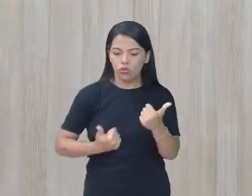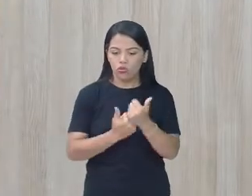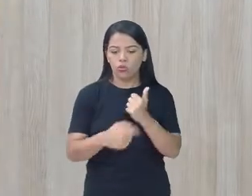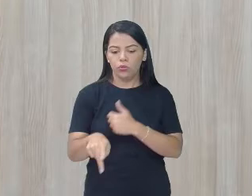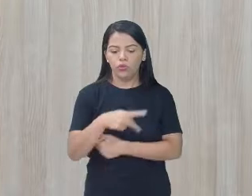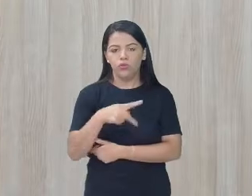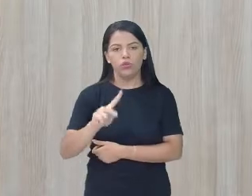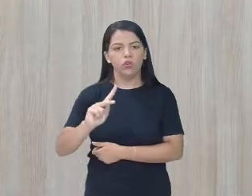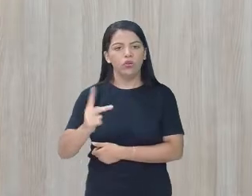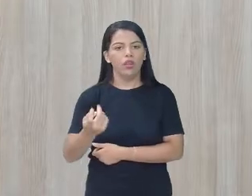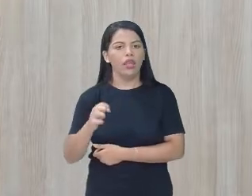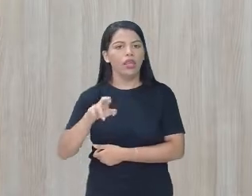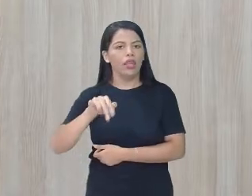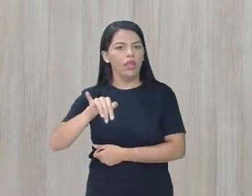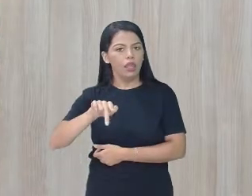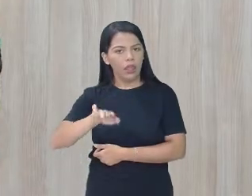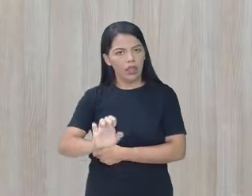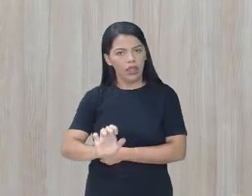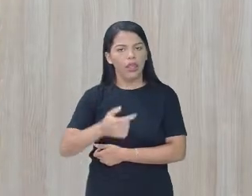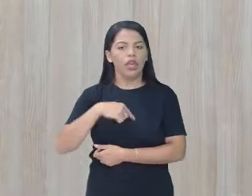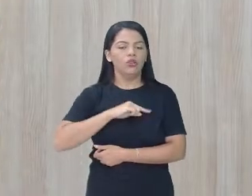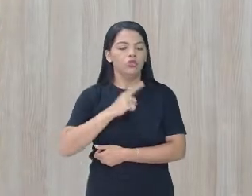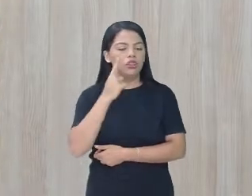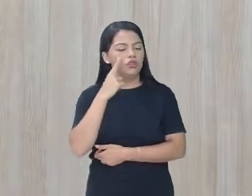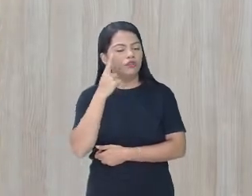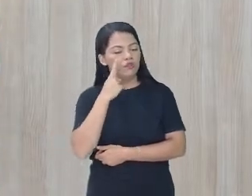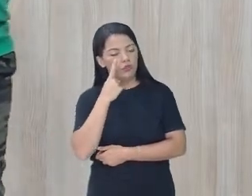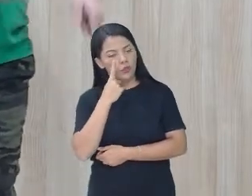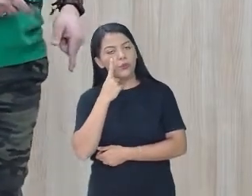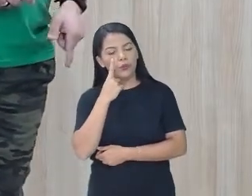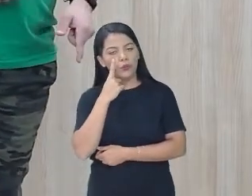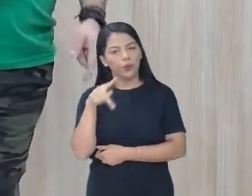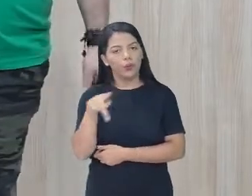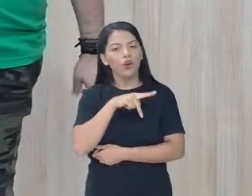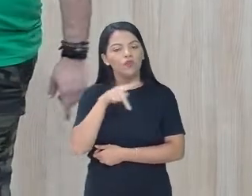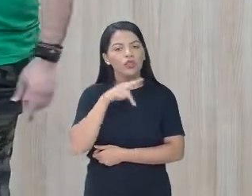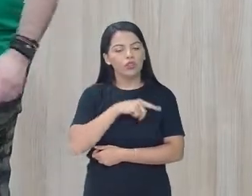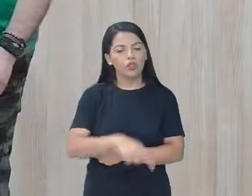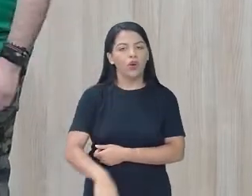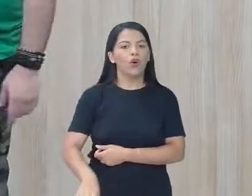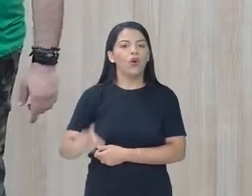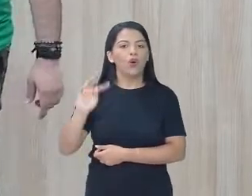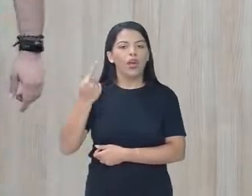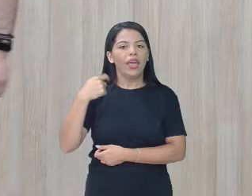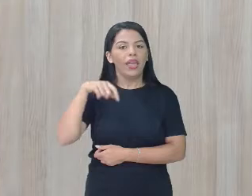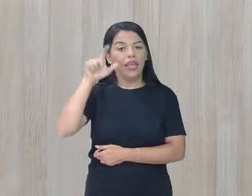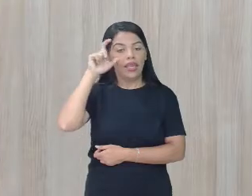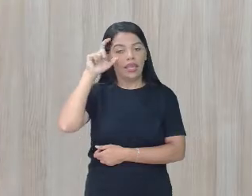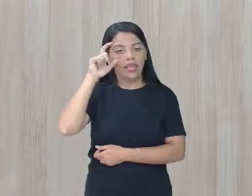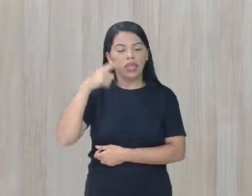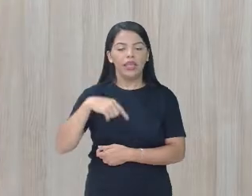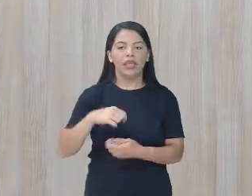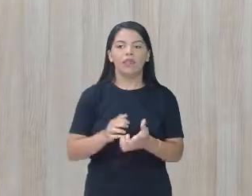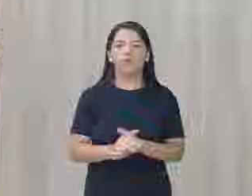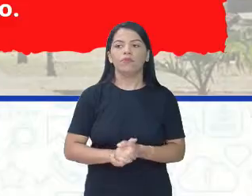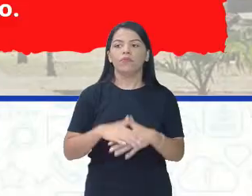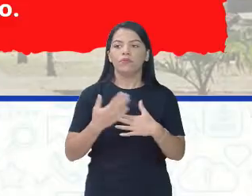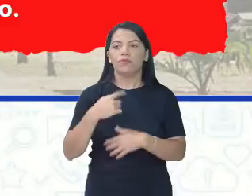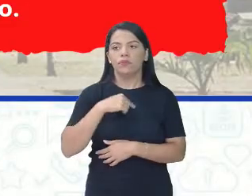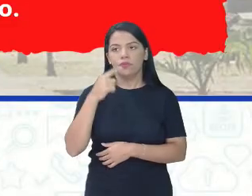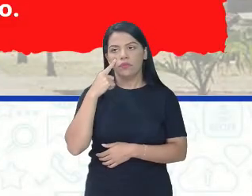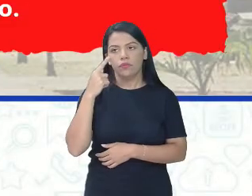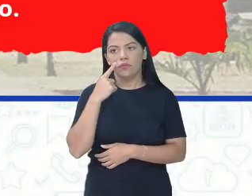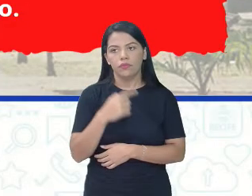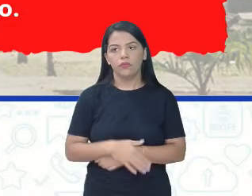professor Henrique, a gente tratou desse tema. E hoje a gente vai tratar dele para as turmas do 6º ano, ok? Então, veja, o Roberto Burle Marx, né,